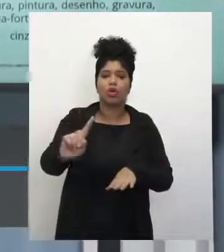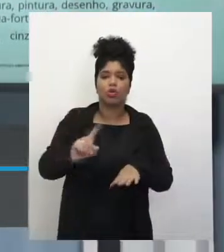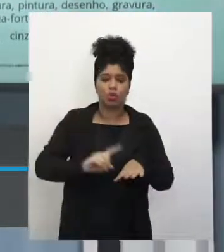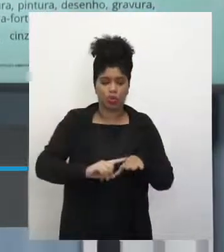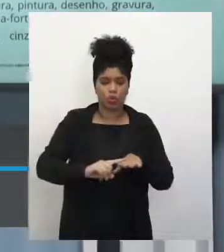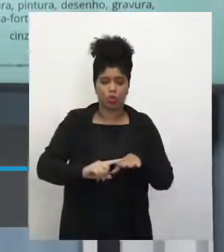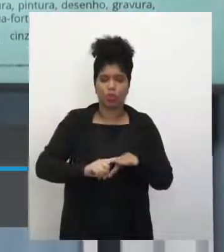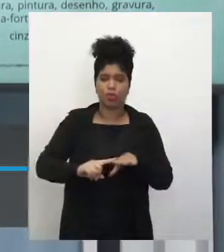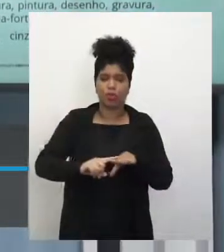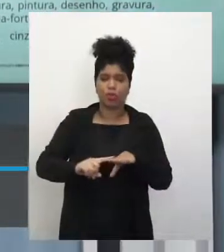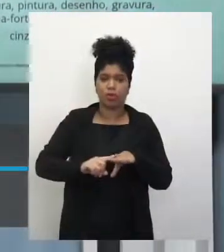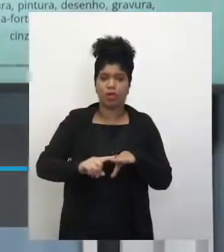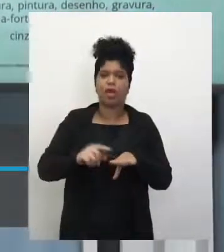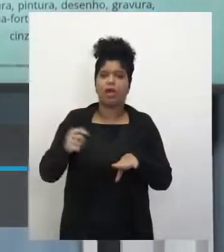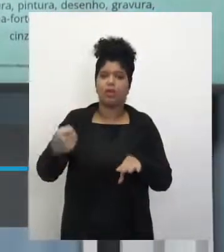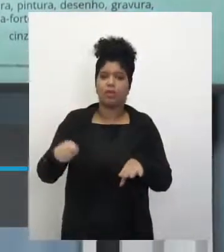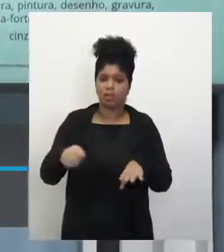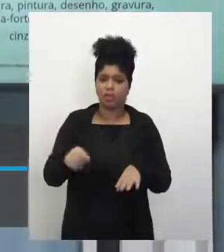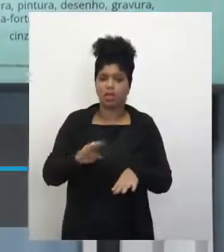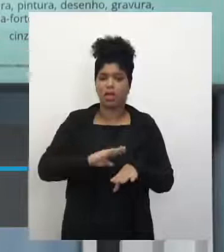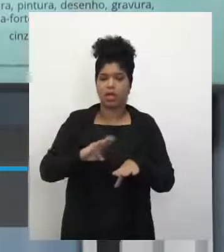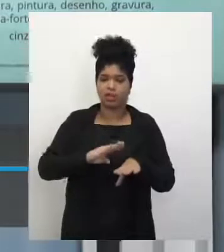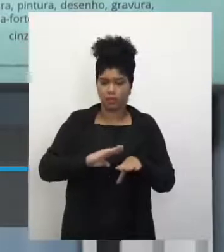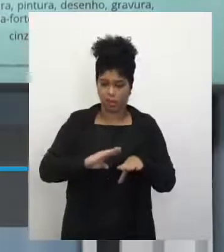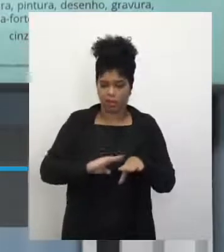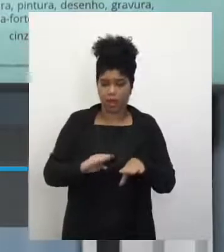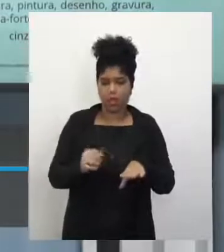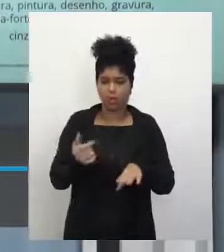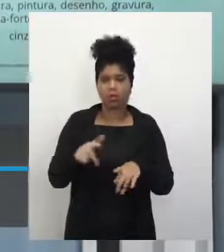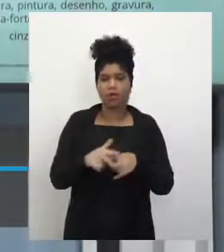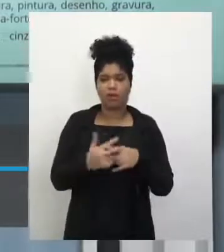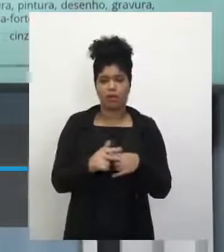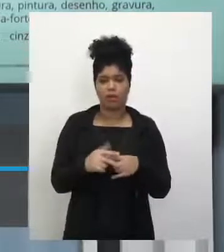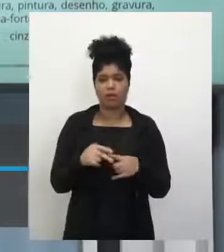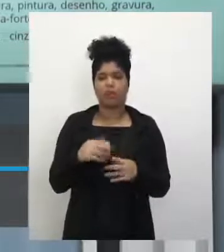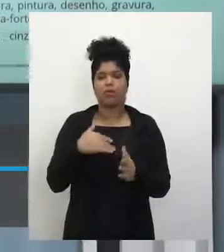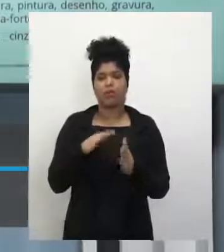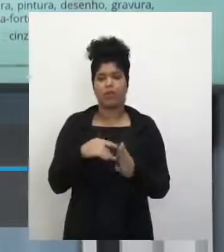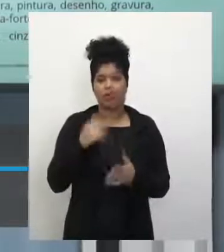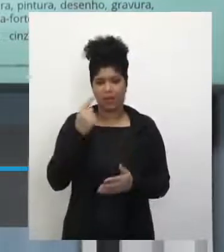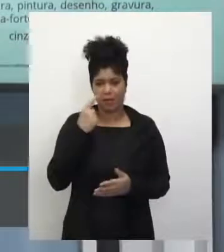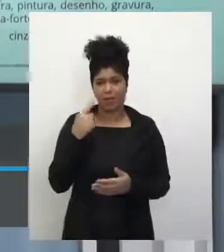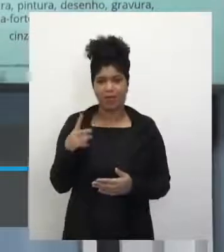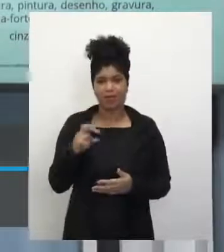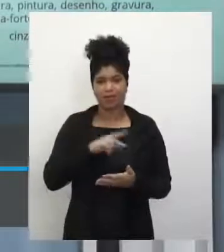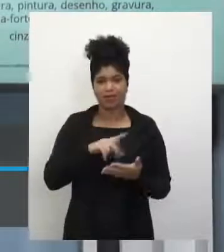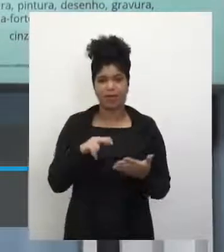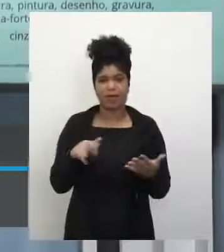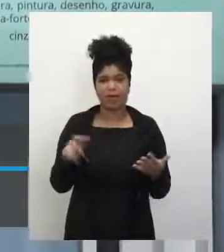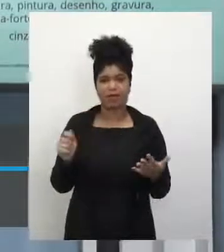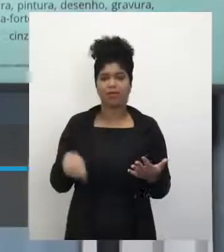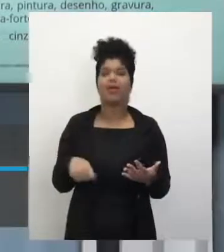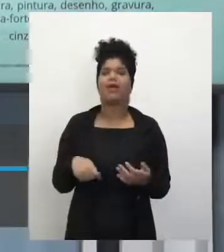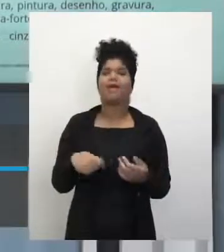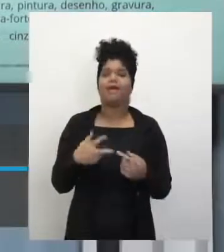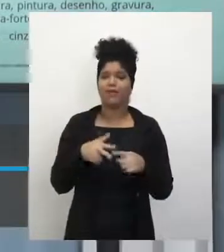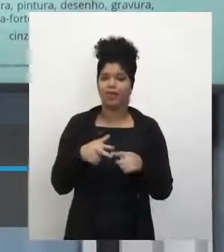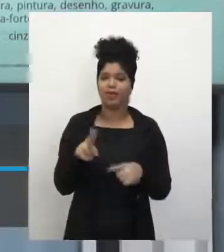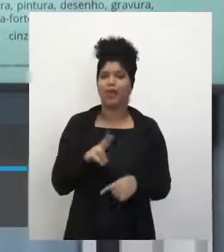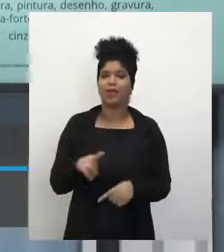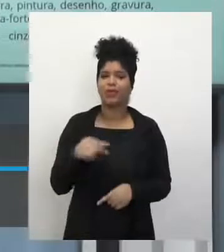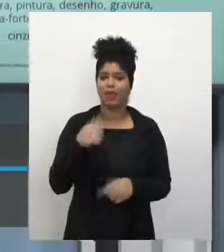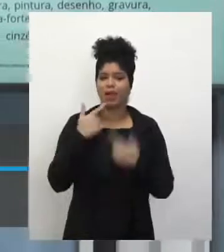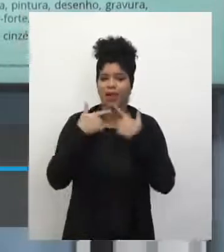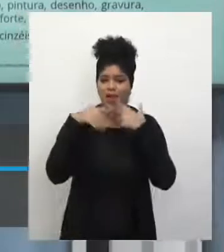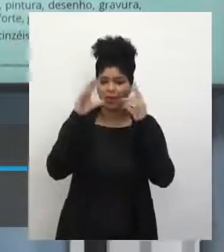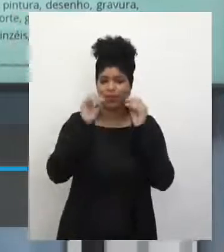precisar daquela esfumadinha, eu vou usar o esfuminho, que é uma outra ferramenta. Enfim, olha o tanto de ferramentas que eu vou ter à minha disposição, né? Para cada